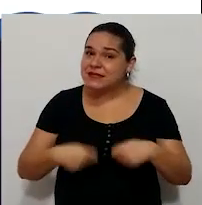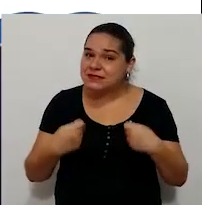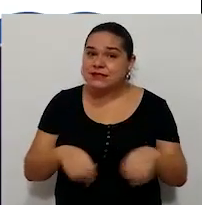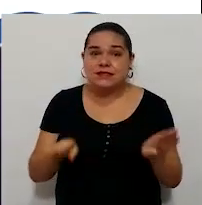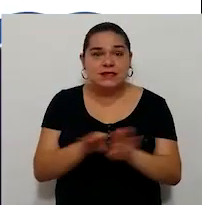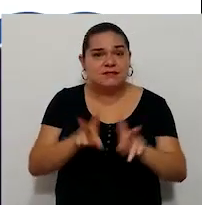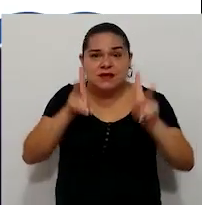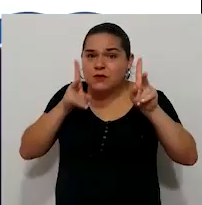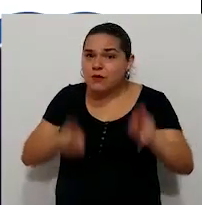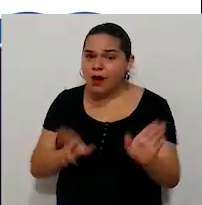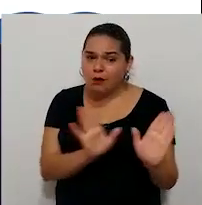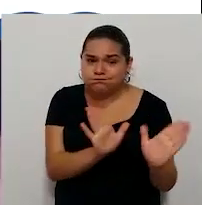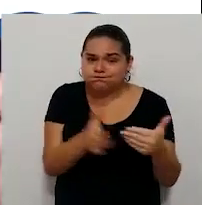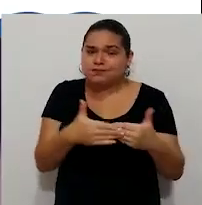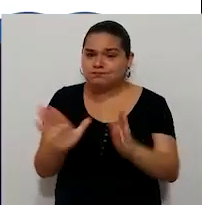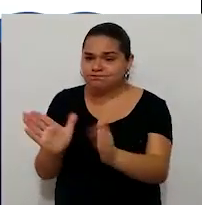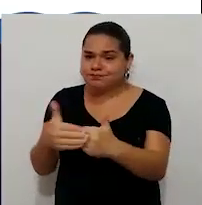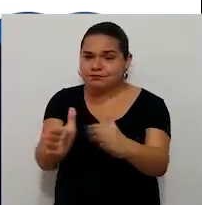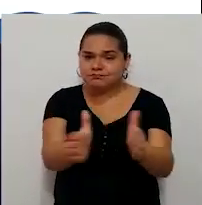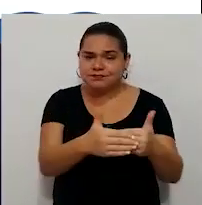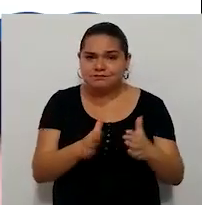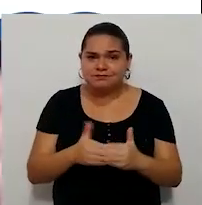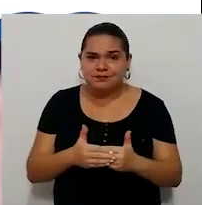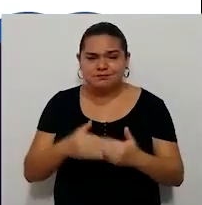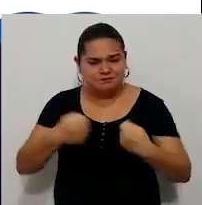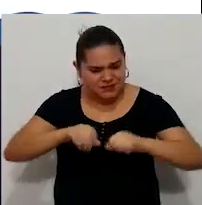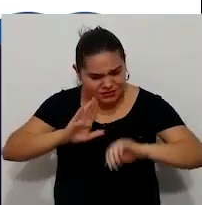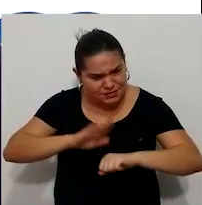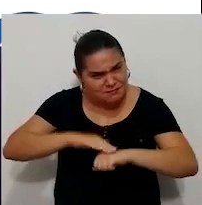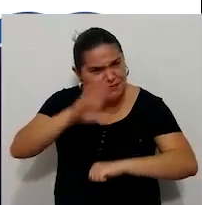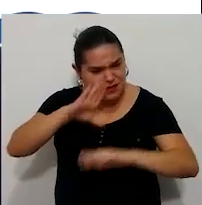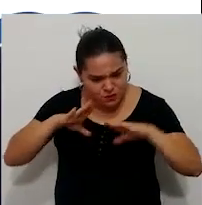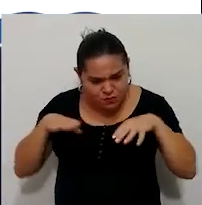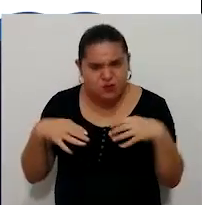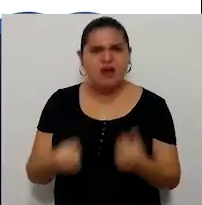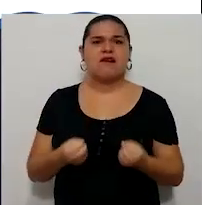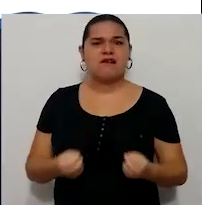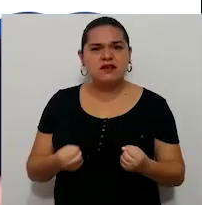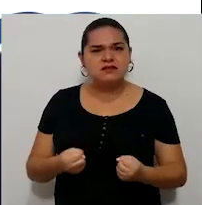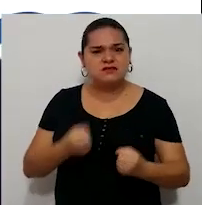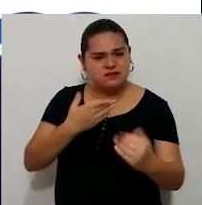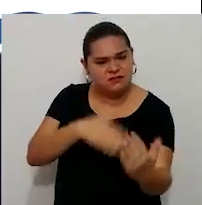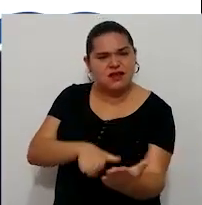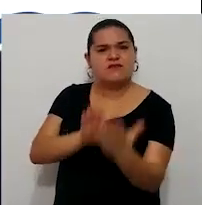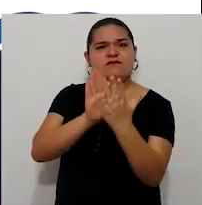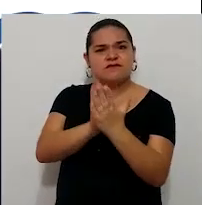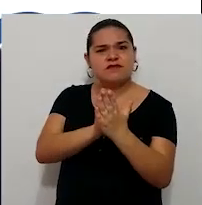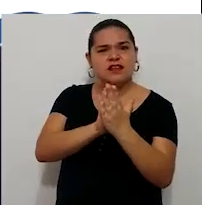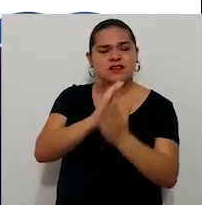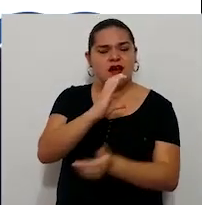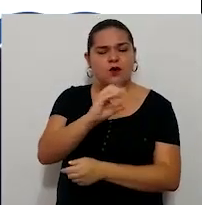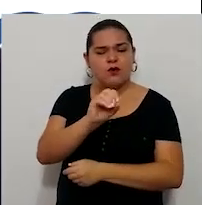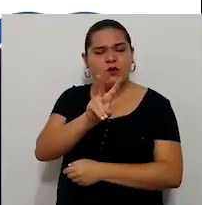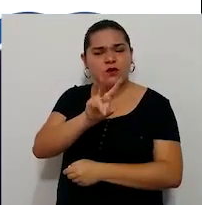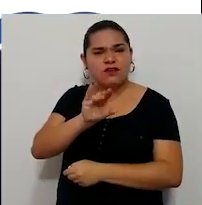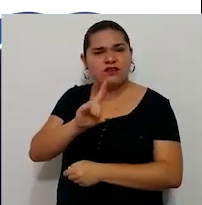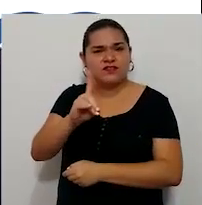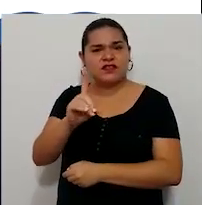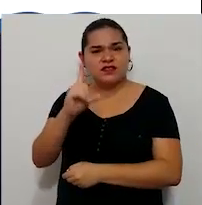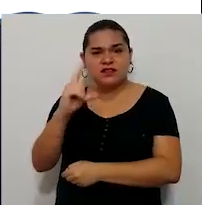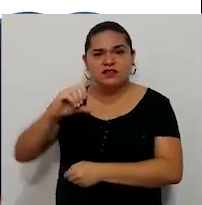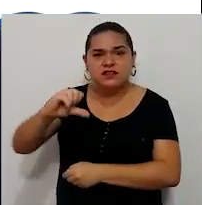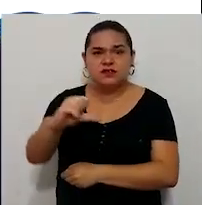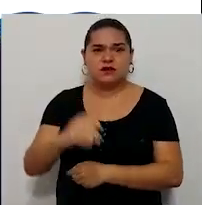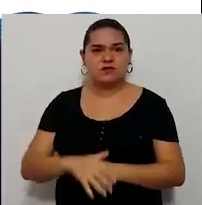mesma iniciativa. Precisamos ser mais corajosos para enfrentar o Covid-19,